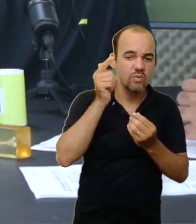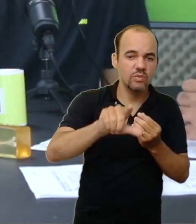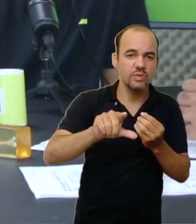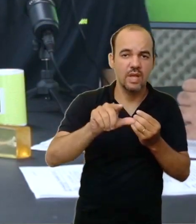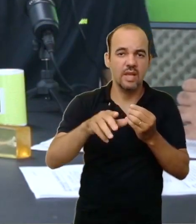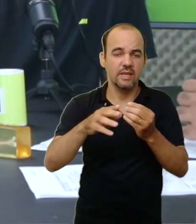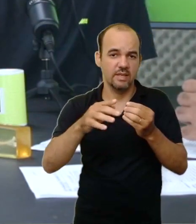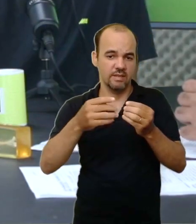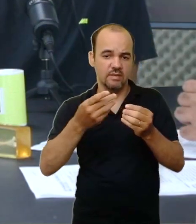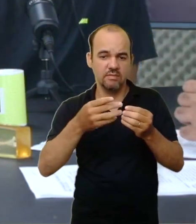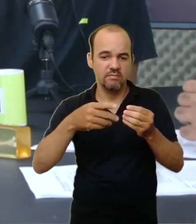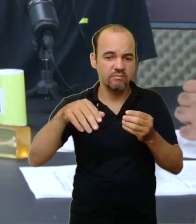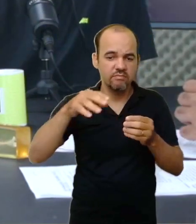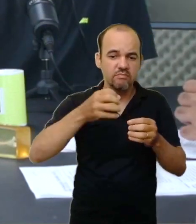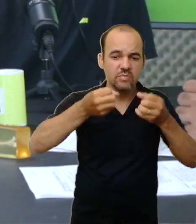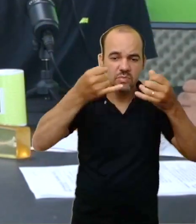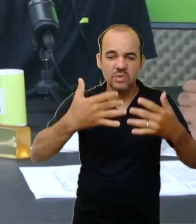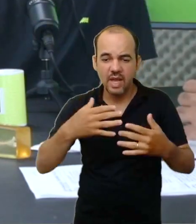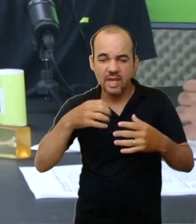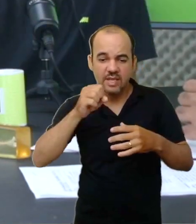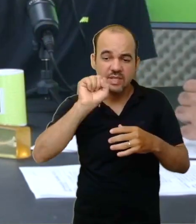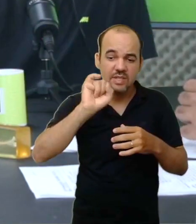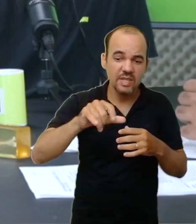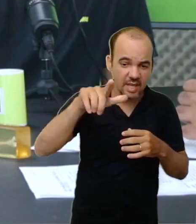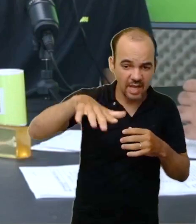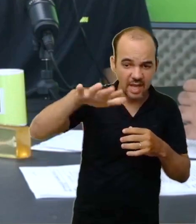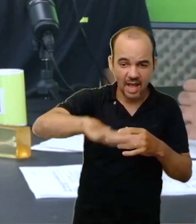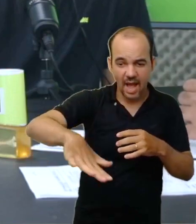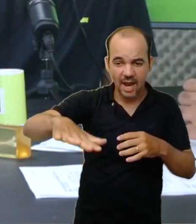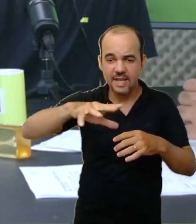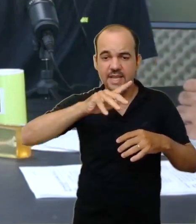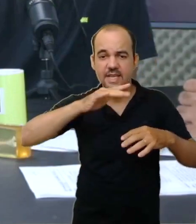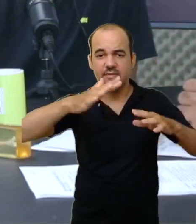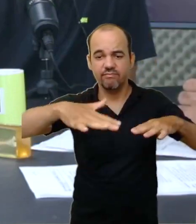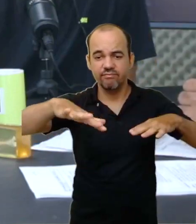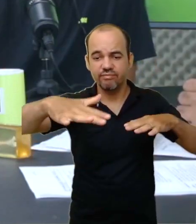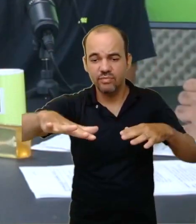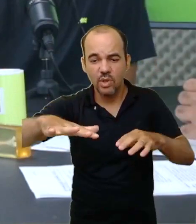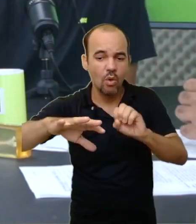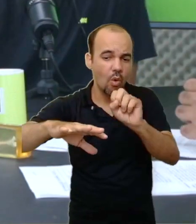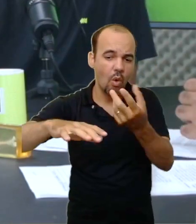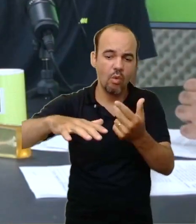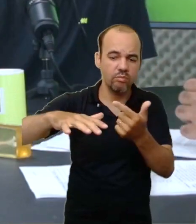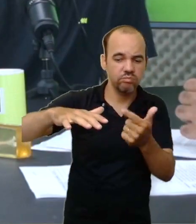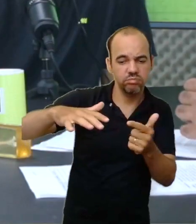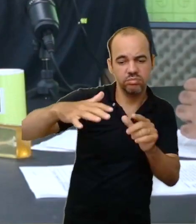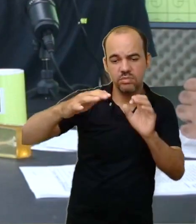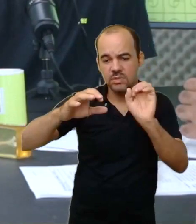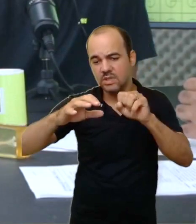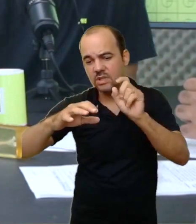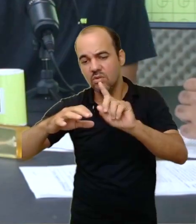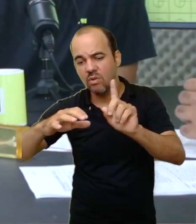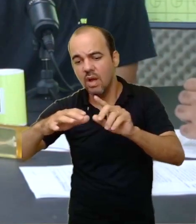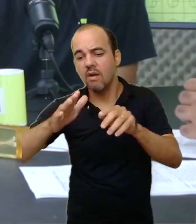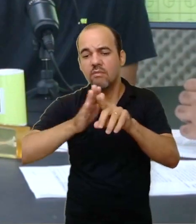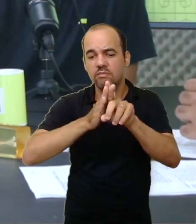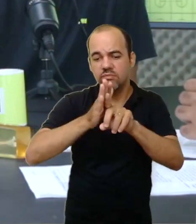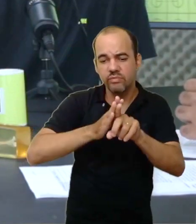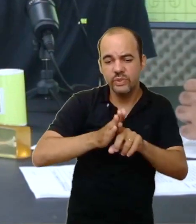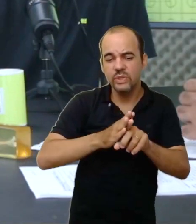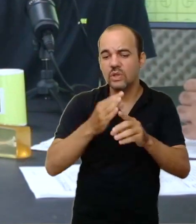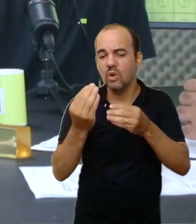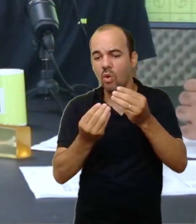isso acontece ou não no ambiente. E se não acontece da forma como a gente espera, a gente tenta entender por que